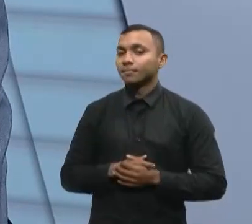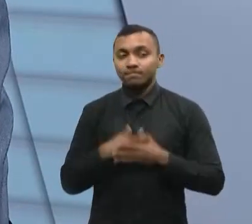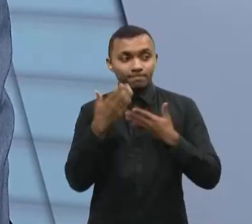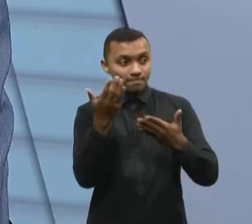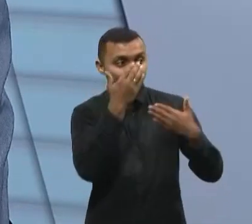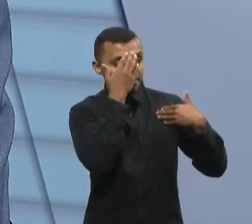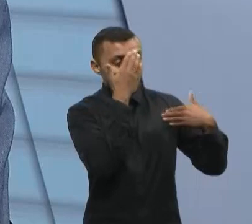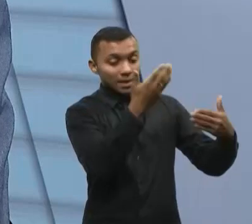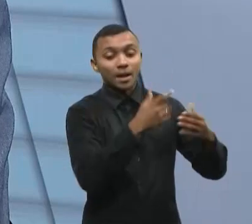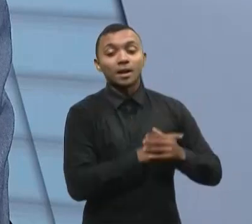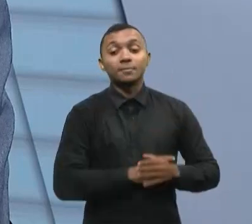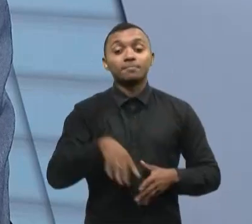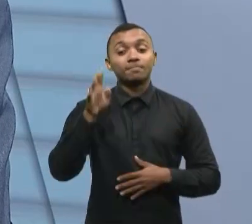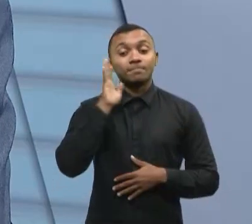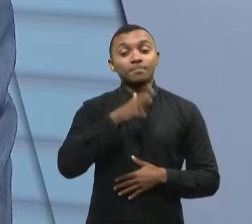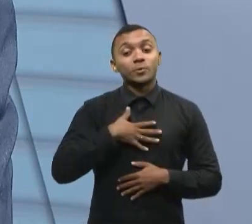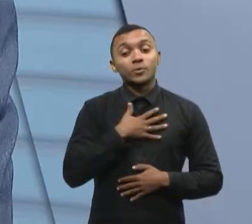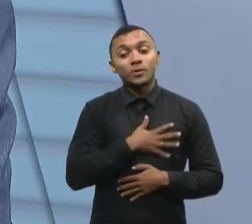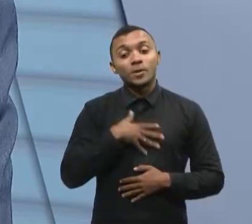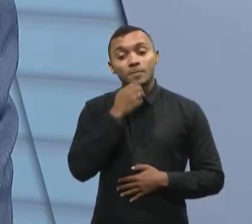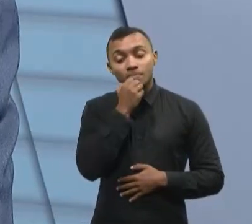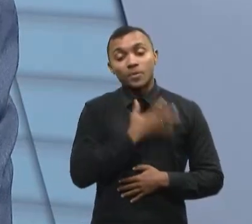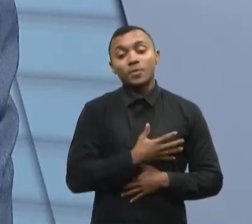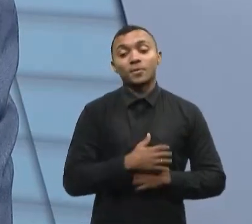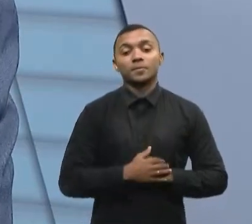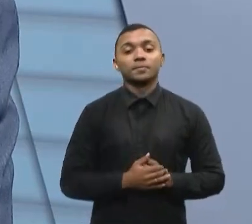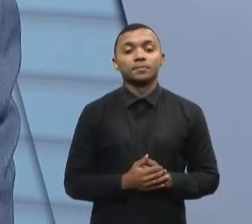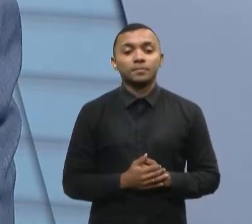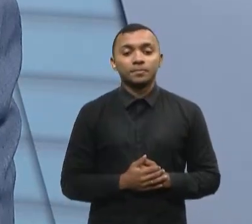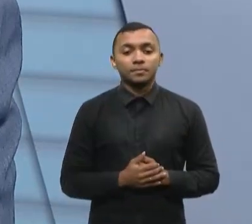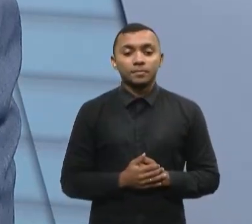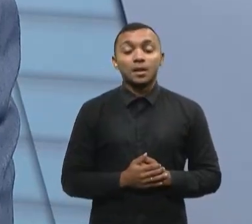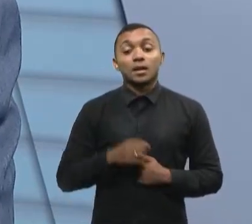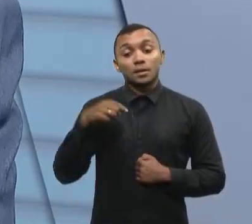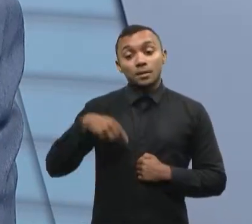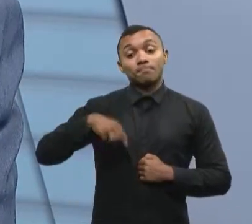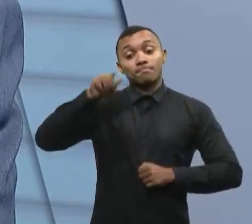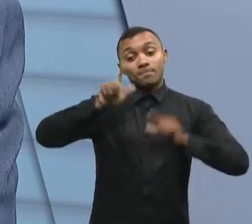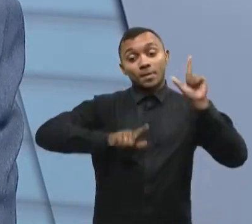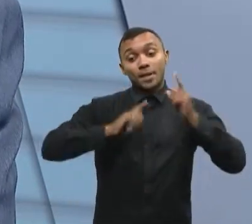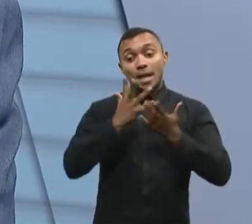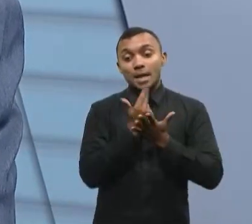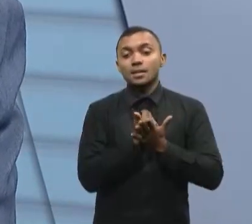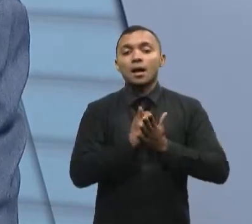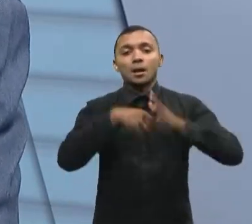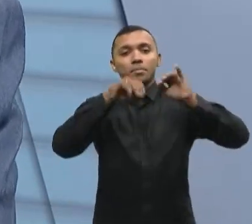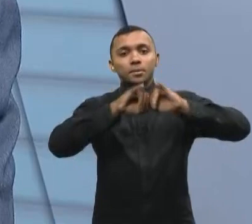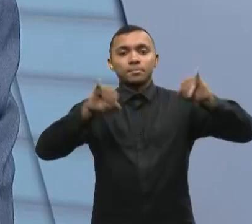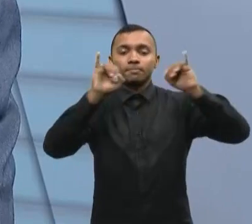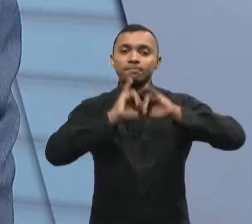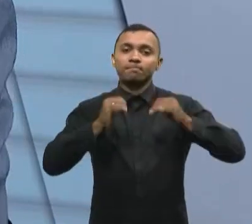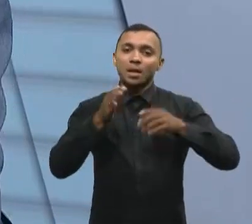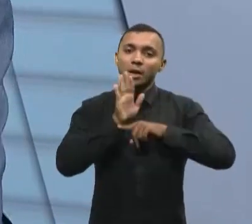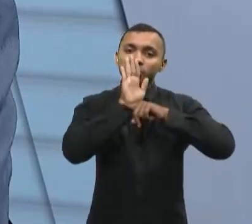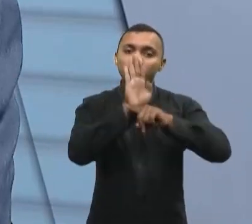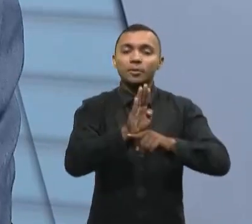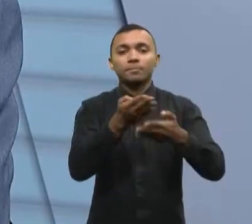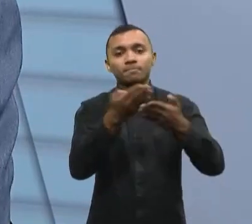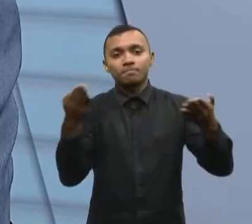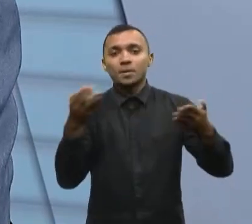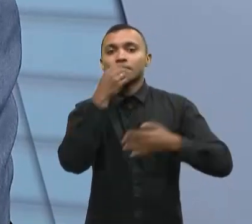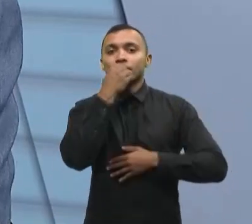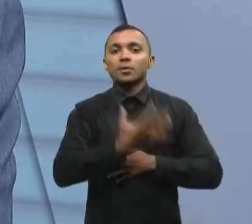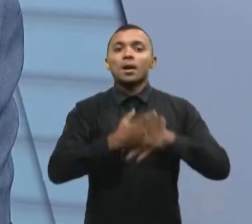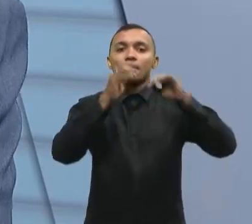Renata, muito legal. E eu acho que a gente, esse programa, ele se viu para a gente irradiar aí